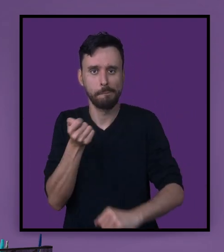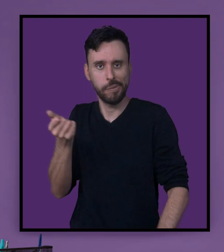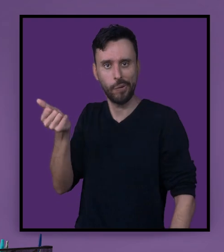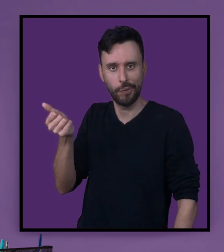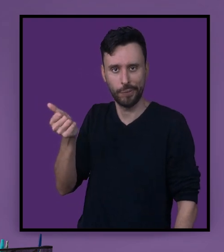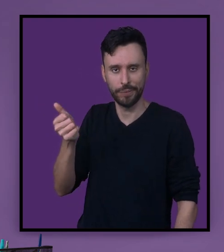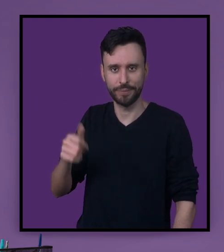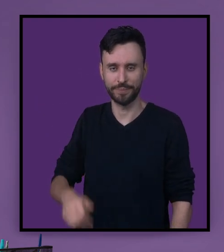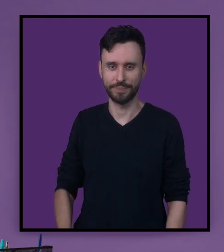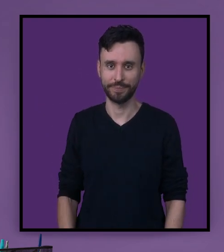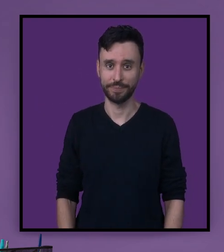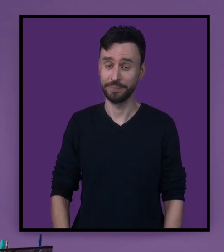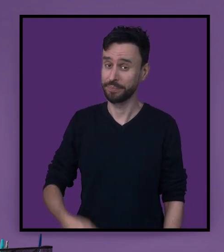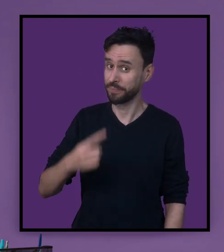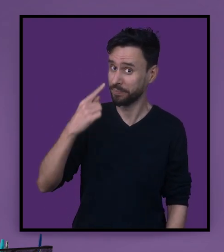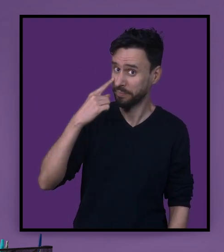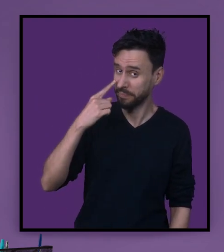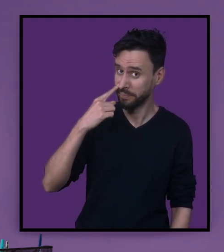pouco no avião.